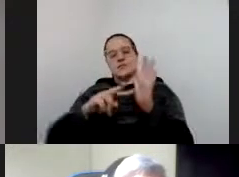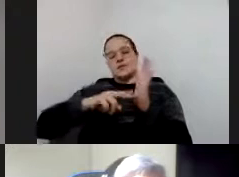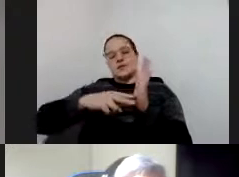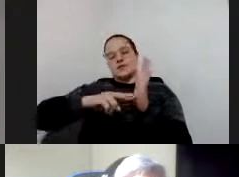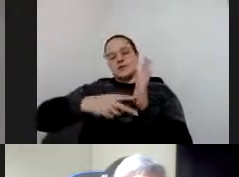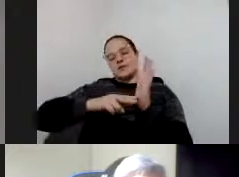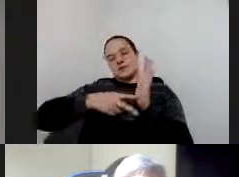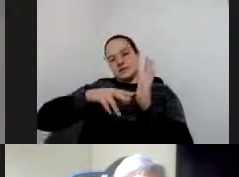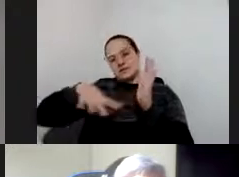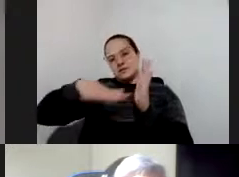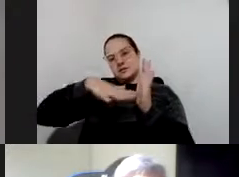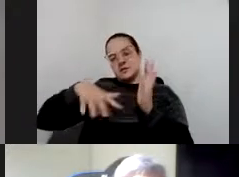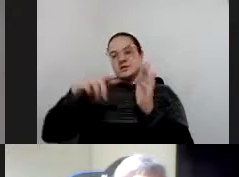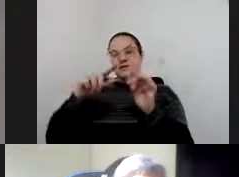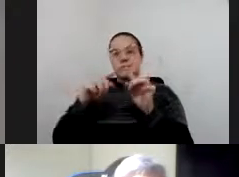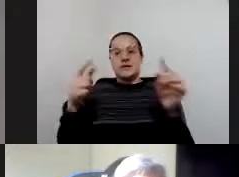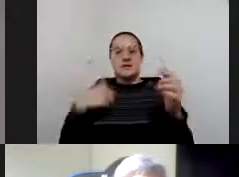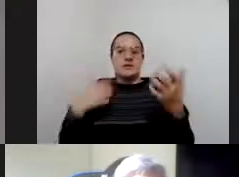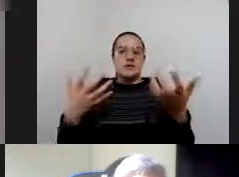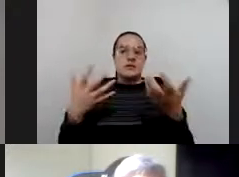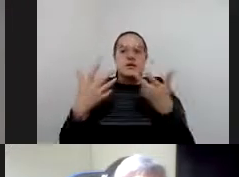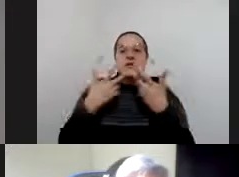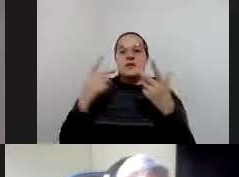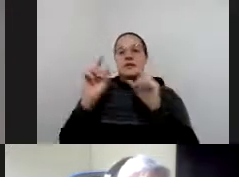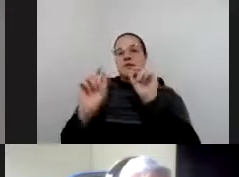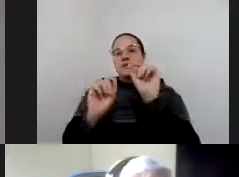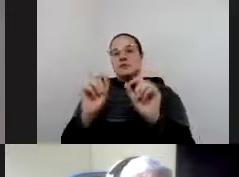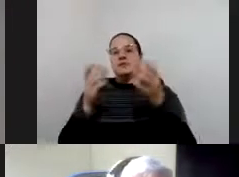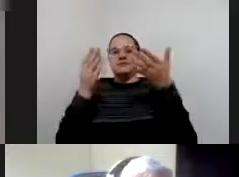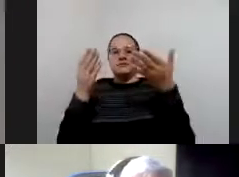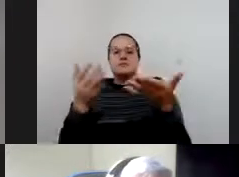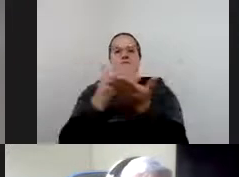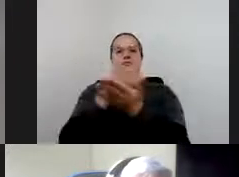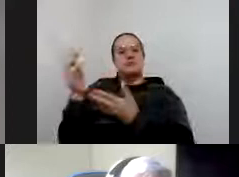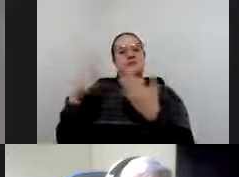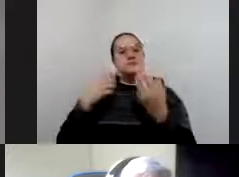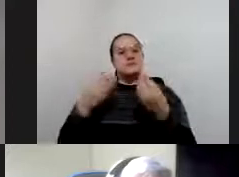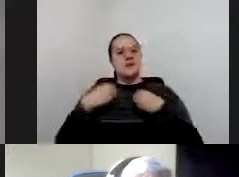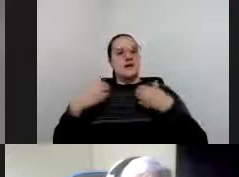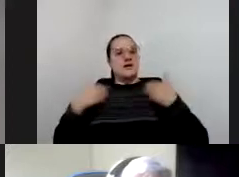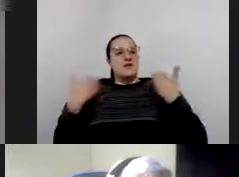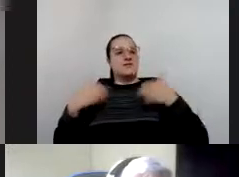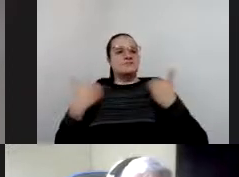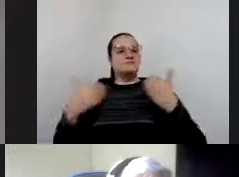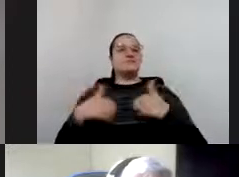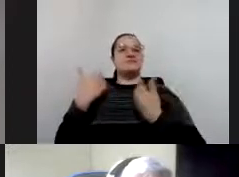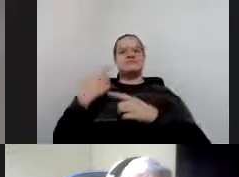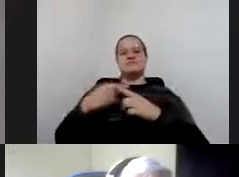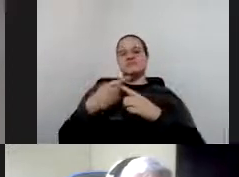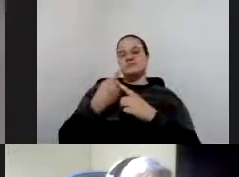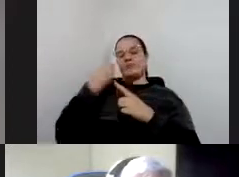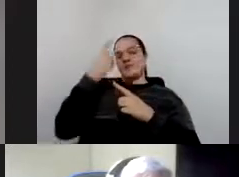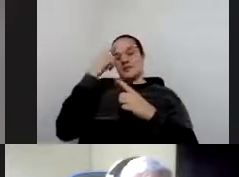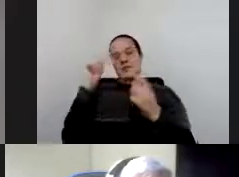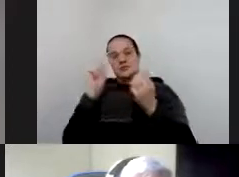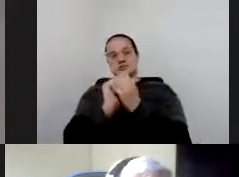antes disso, eu queria só dizer que esta iniciativa me deixa muito animado para pensarmos junto com o Espaço da